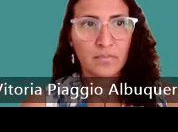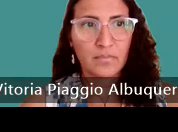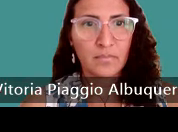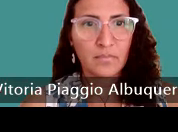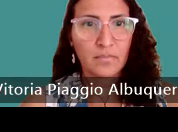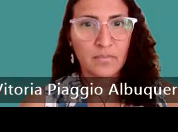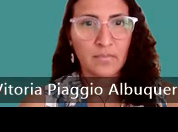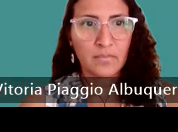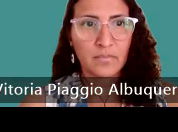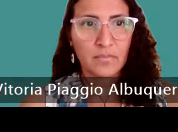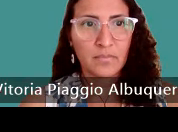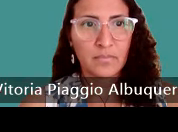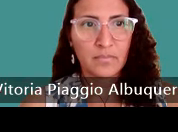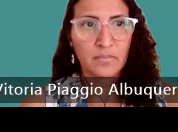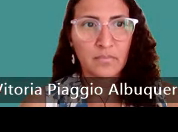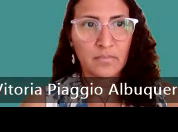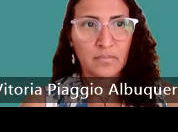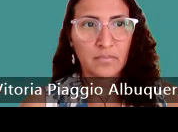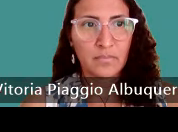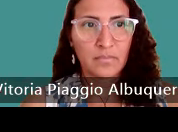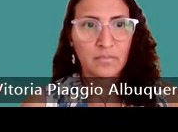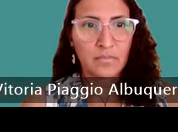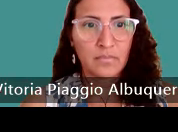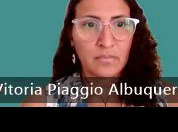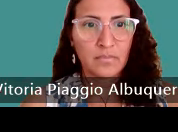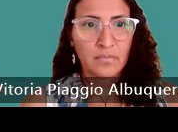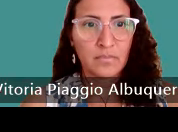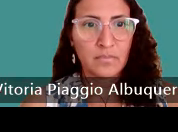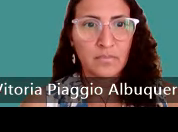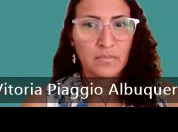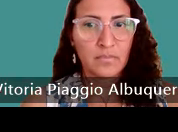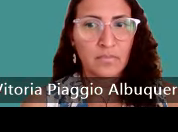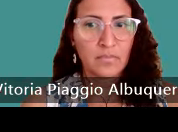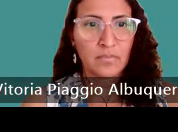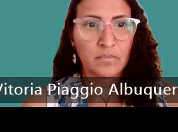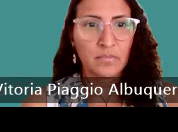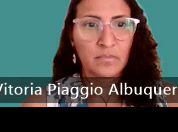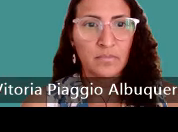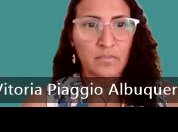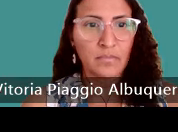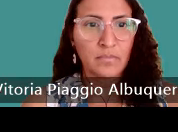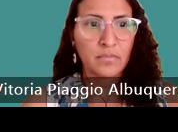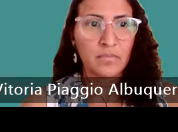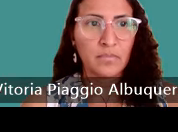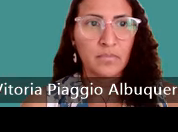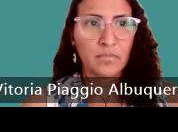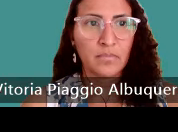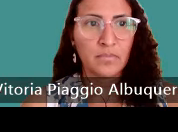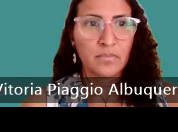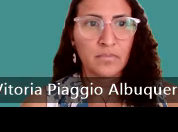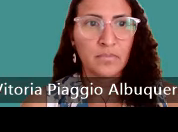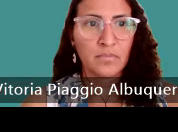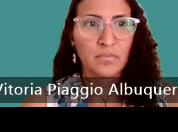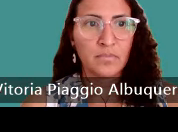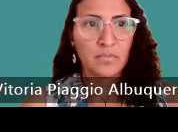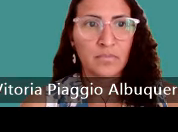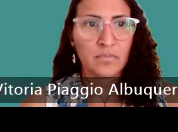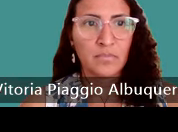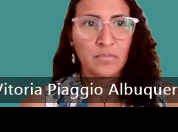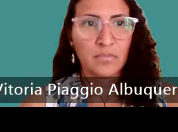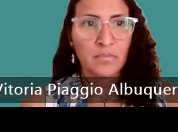responsabilidades né a gente tem também uma certa resistência né a a promover